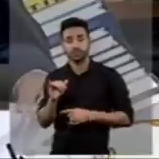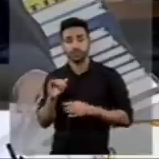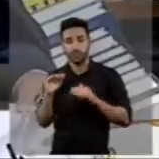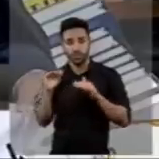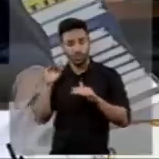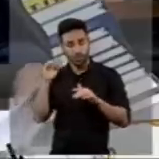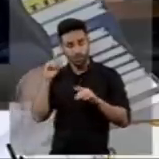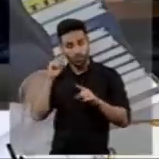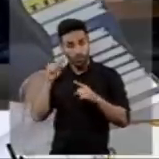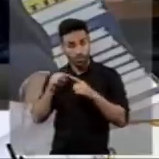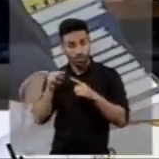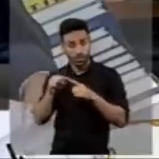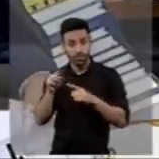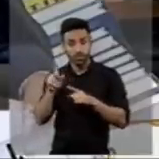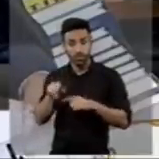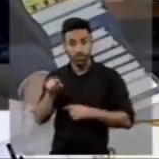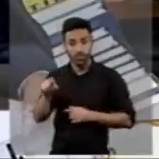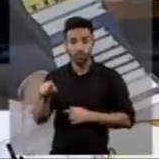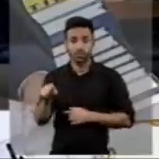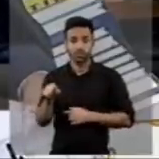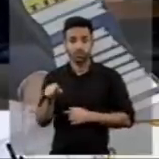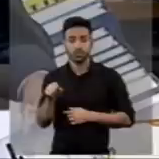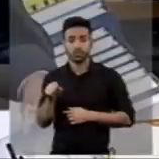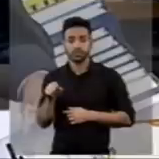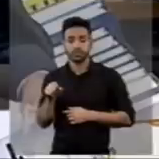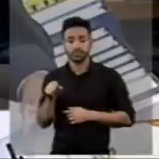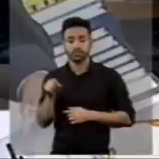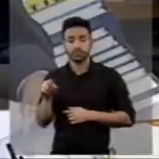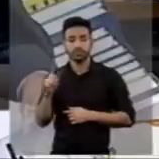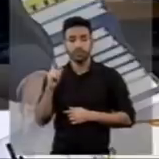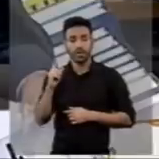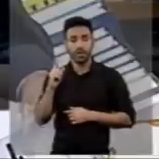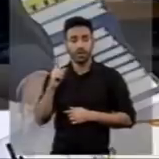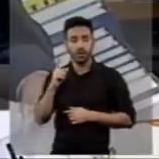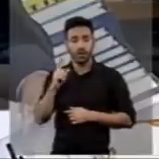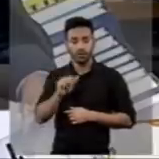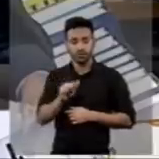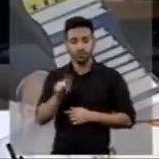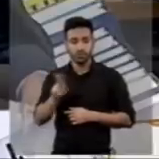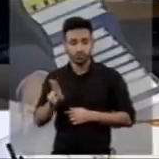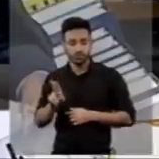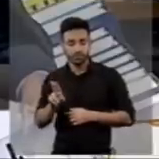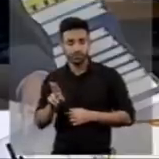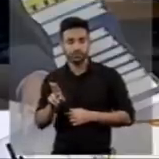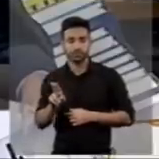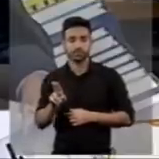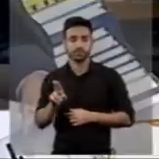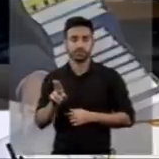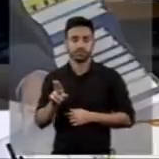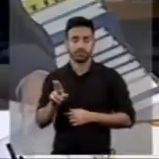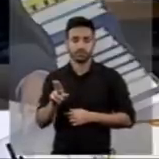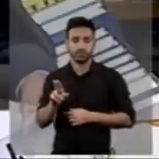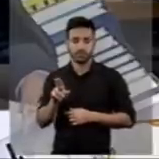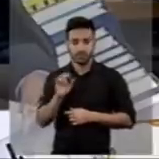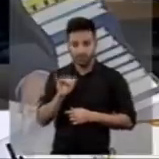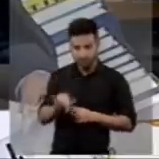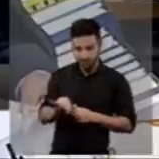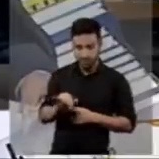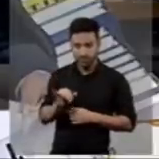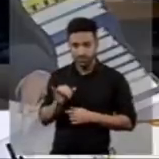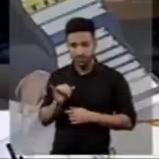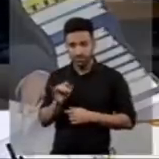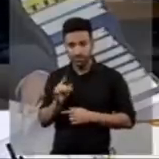a interpretação conforme é suscitada pela Advocacia Geral da União. Surge inadequado